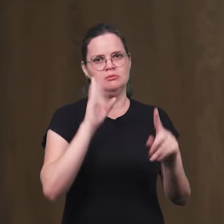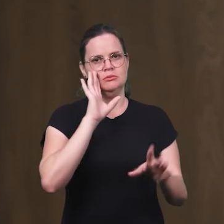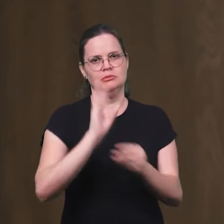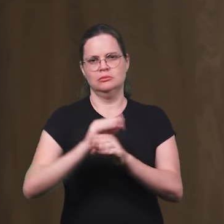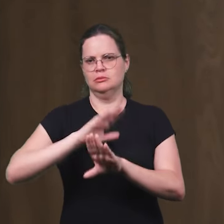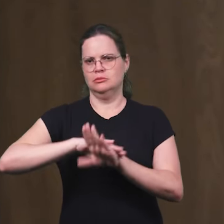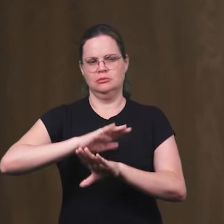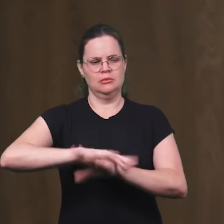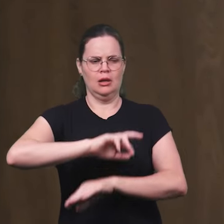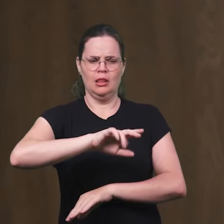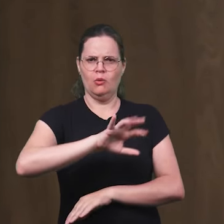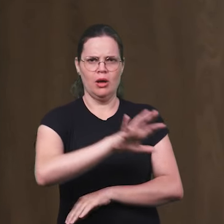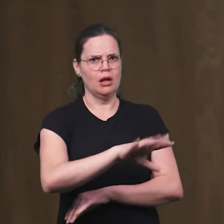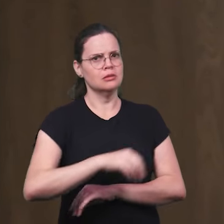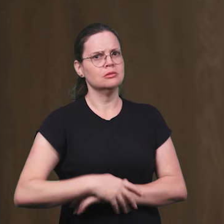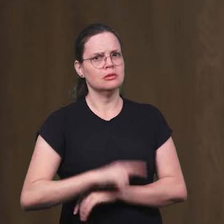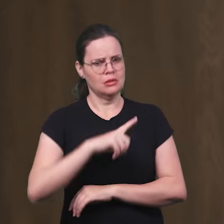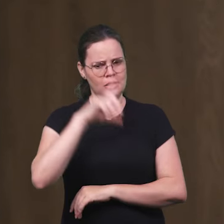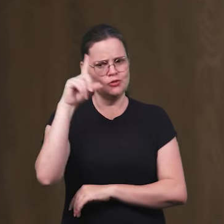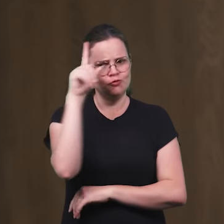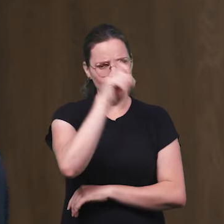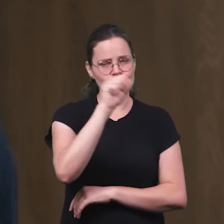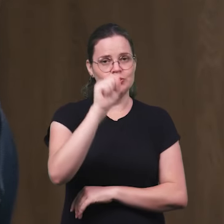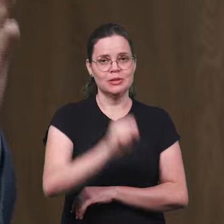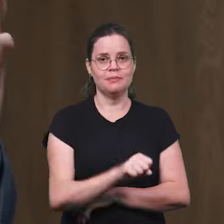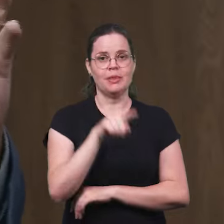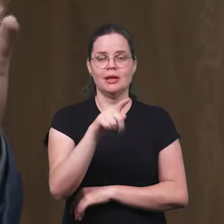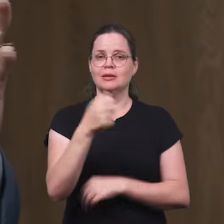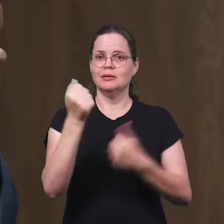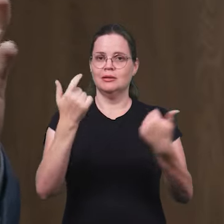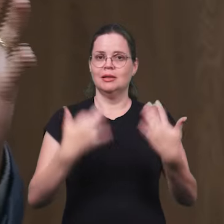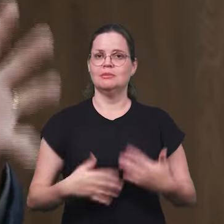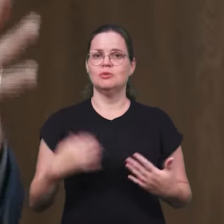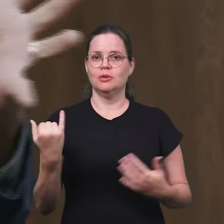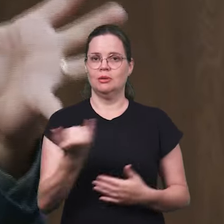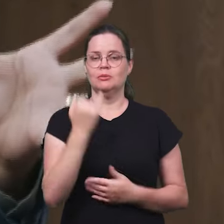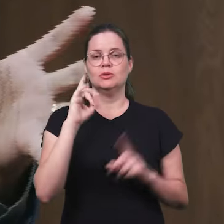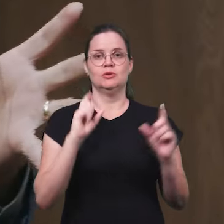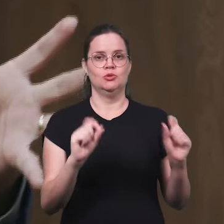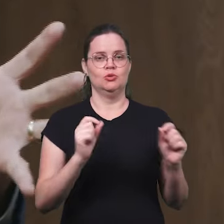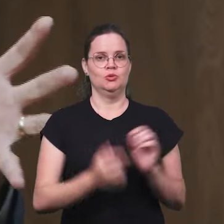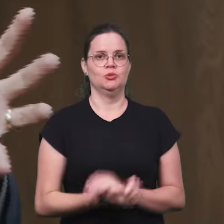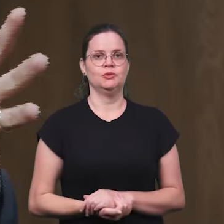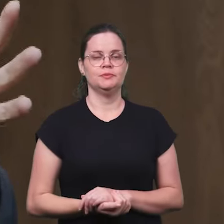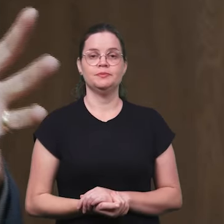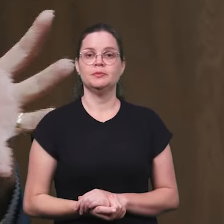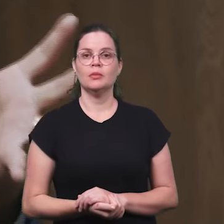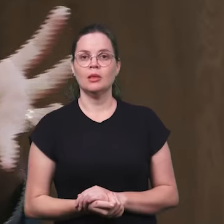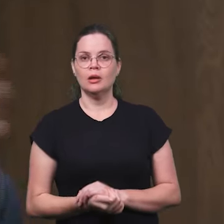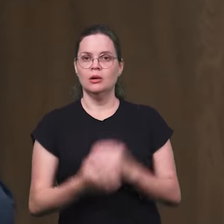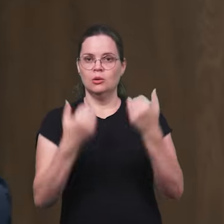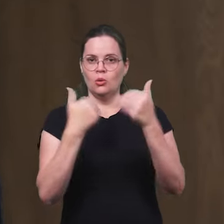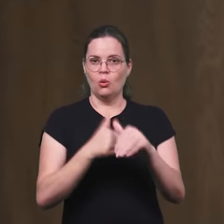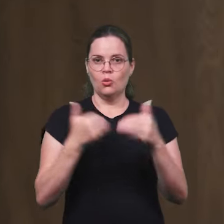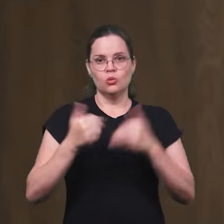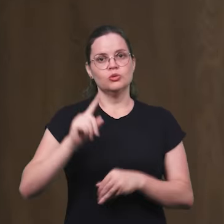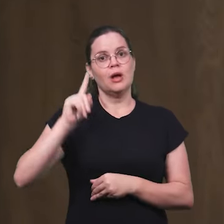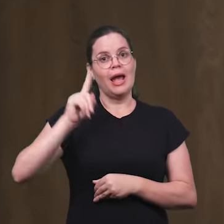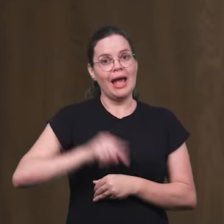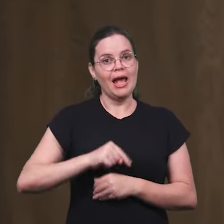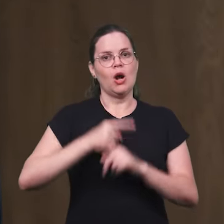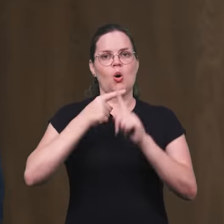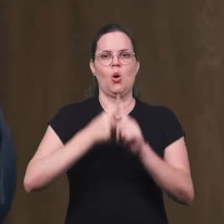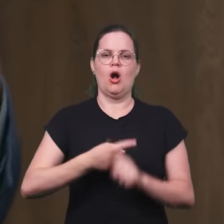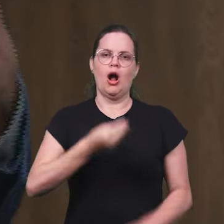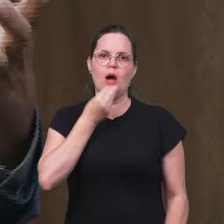irmão tocou num ponto muito importante, que, obviamente, concurso é uma competição. Você vai estar competindo com outras